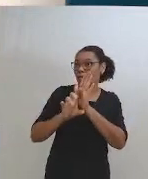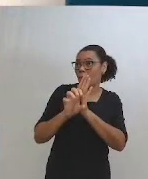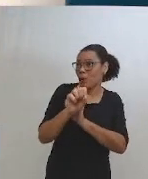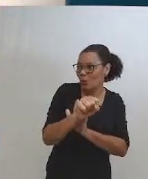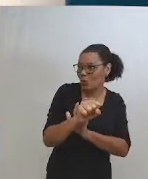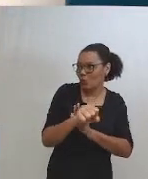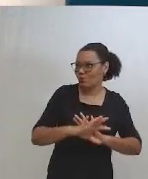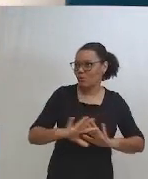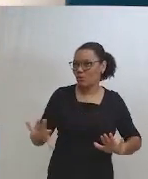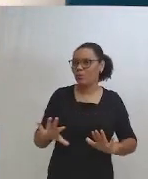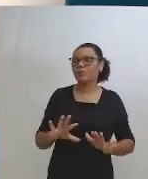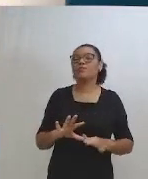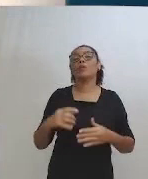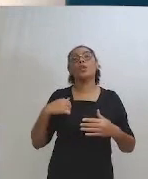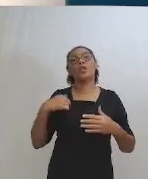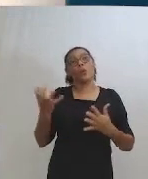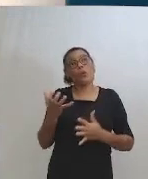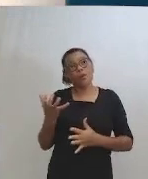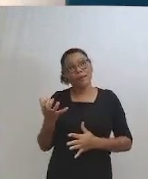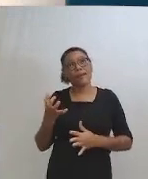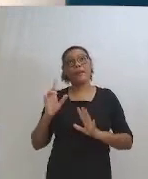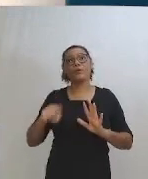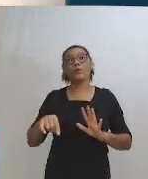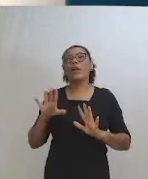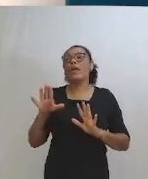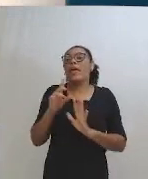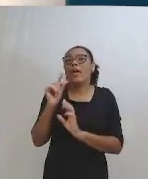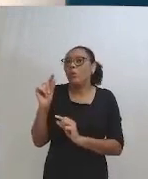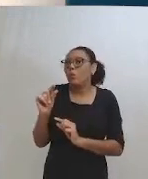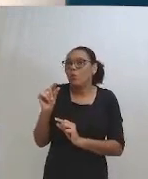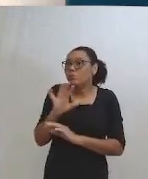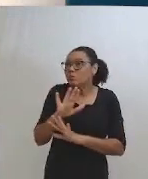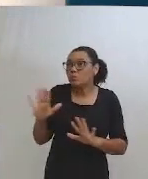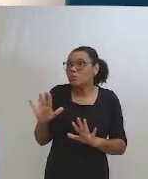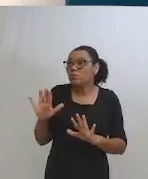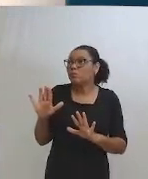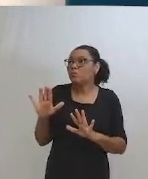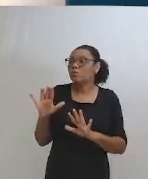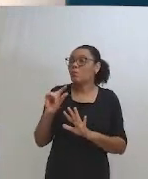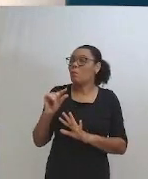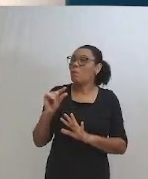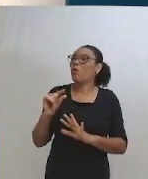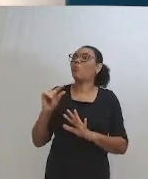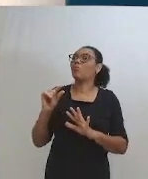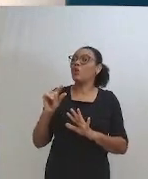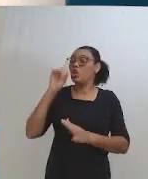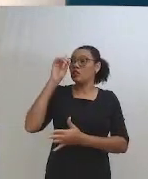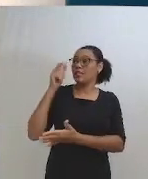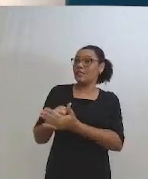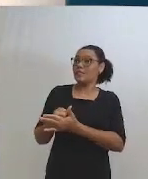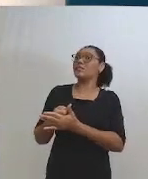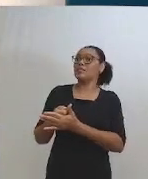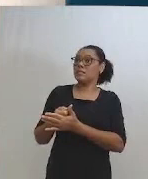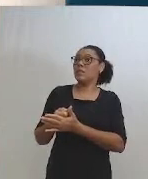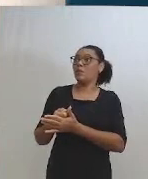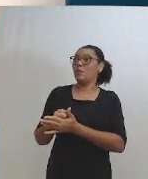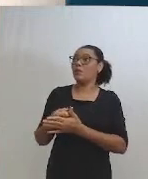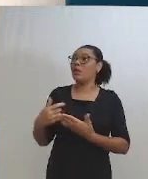estou querendo é um mínimo de precisão por parte da autoridade que determina uma solicitação de